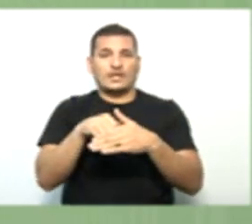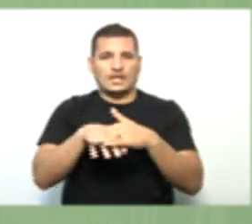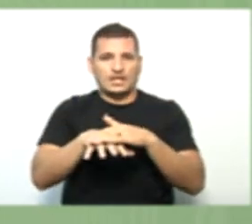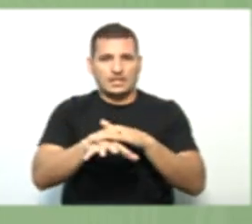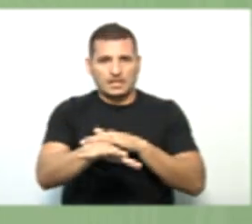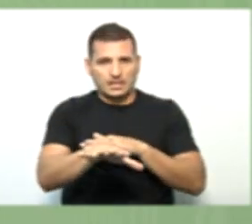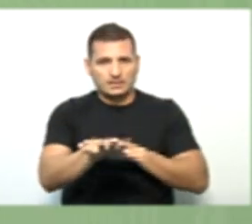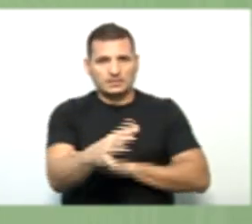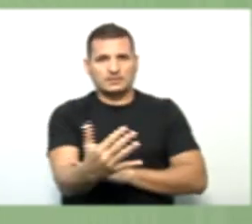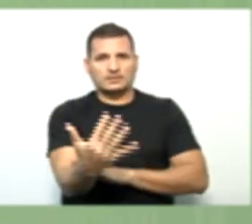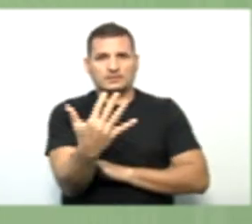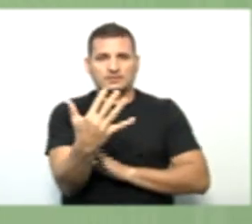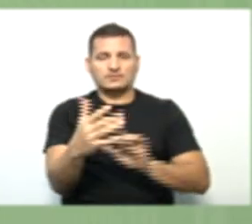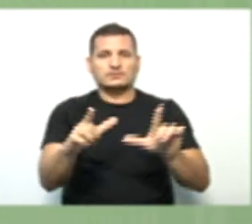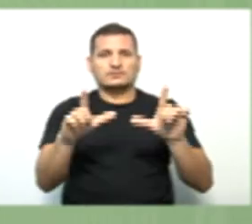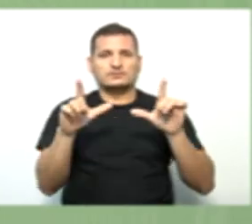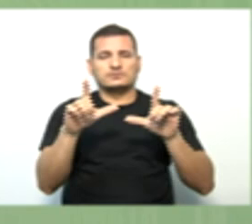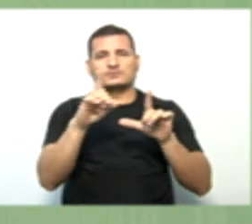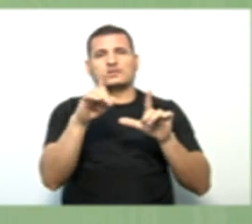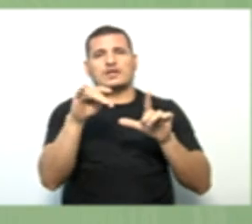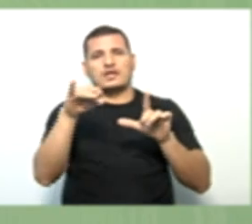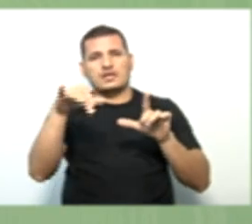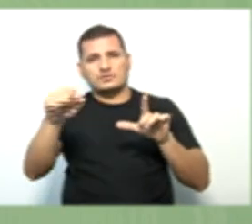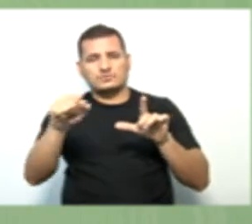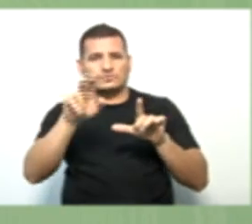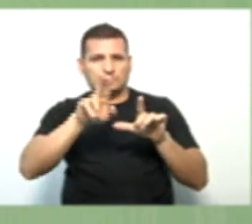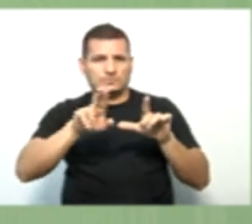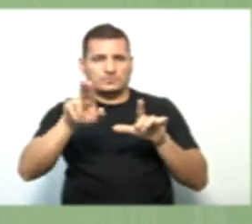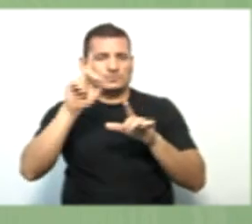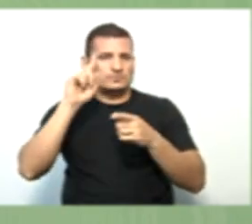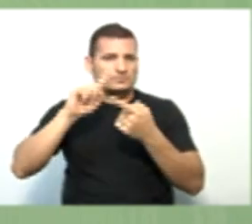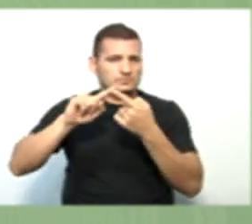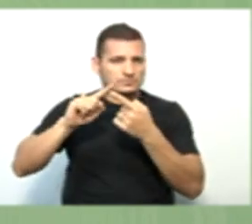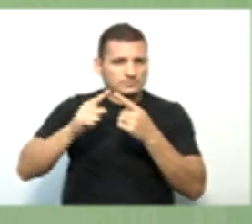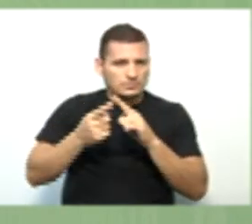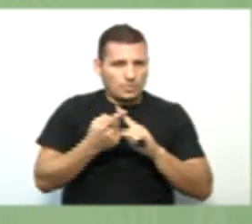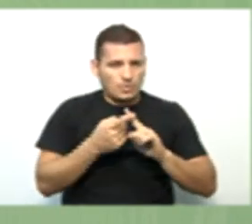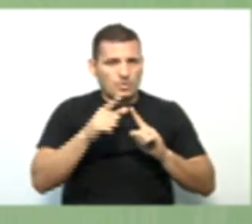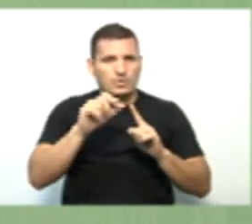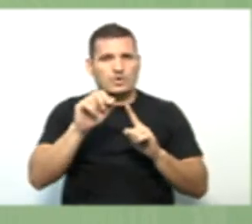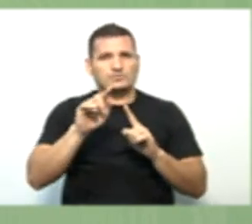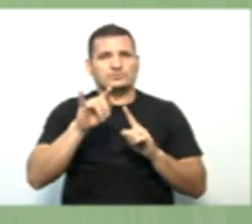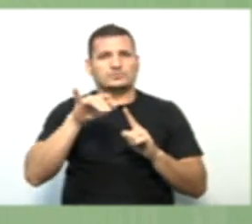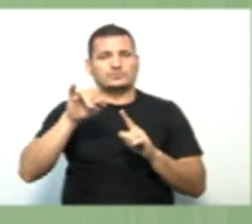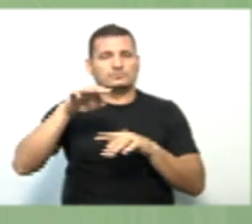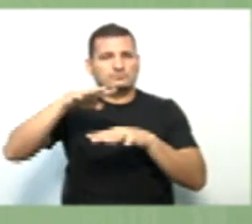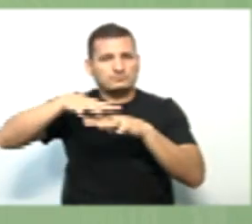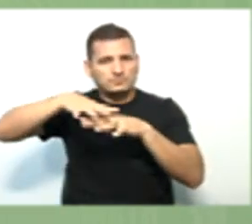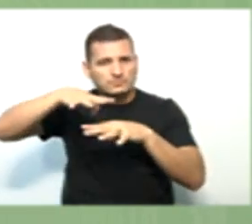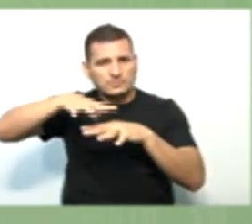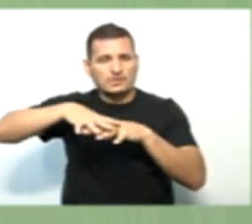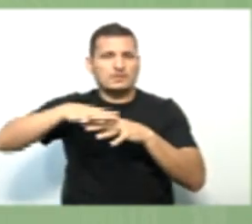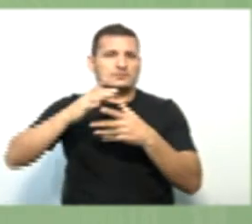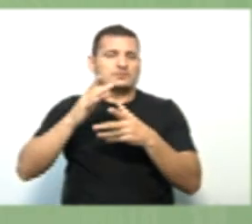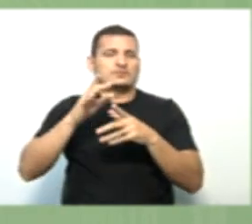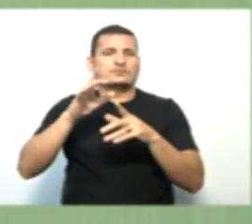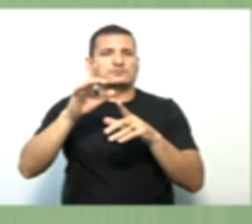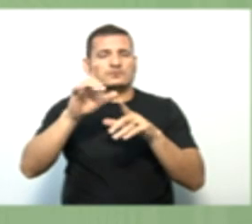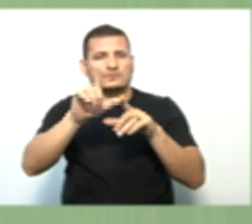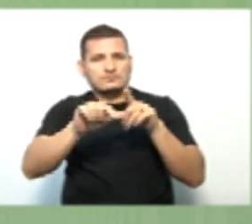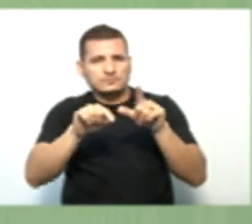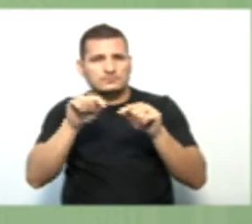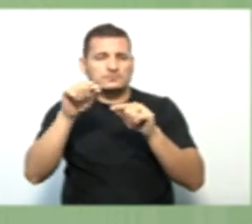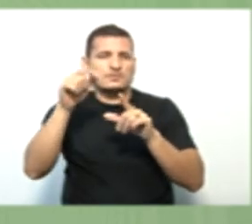usando expressões aritméticas, relacionais e lógicas, usando estruturas de controle de seleção e repetição, procedimentos